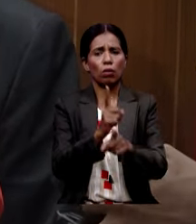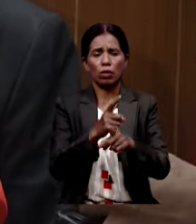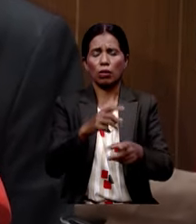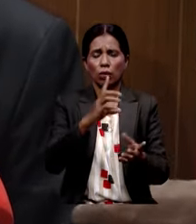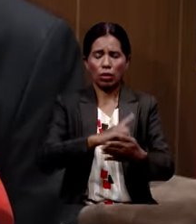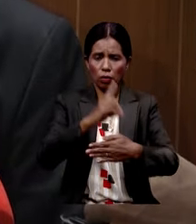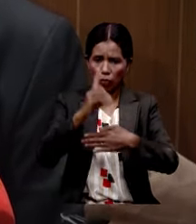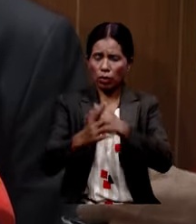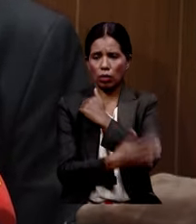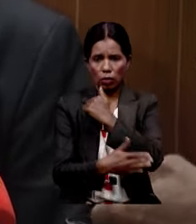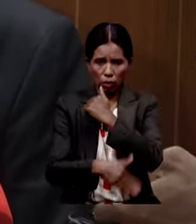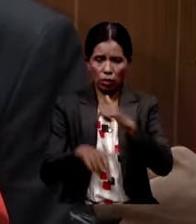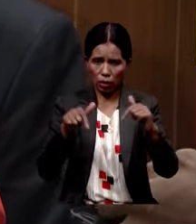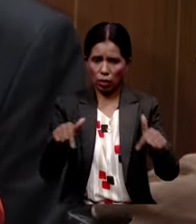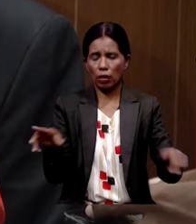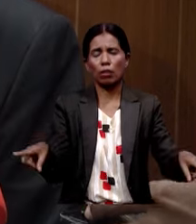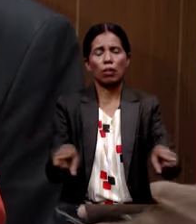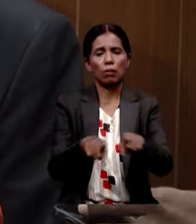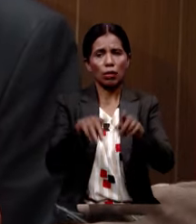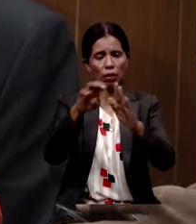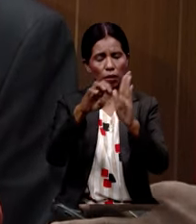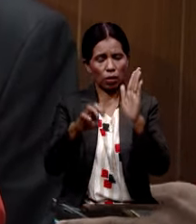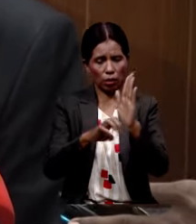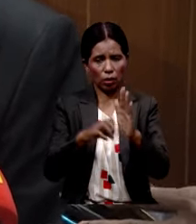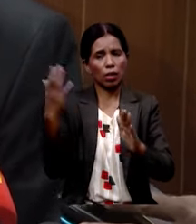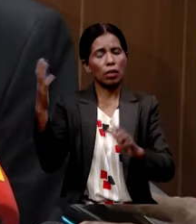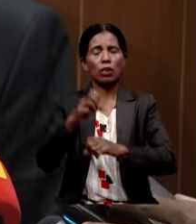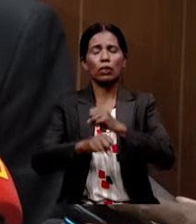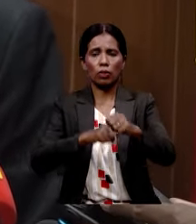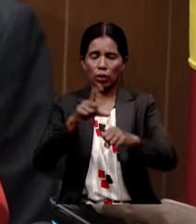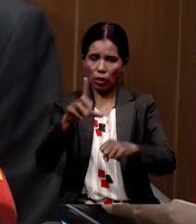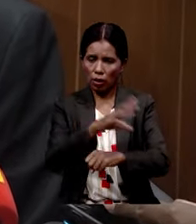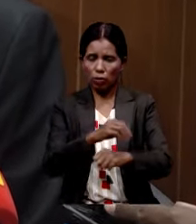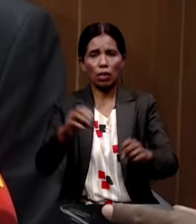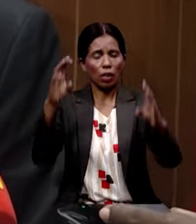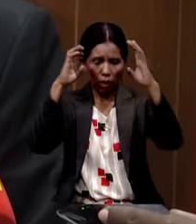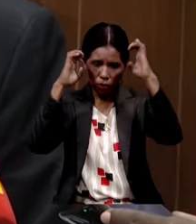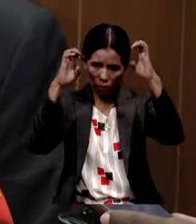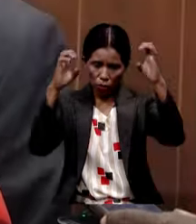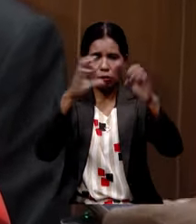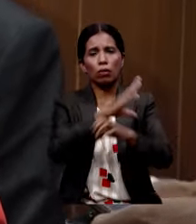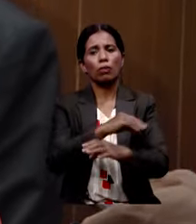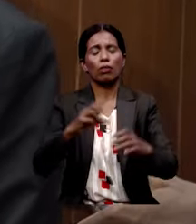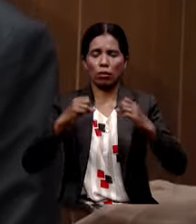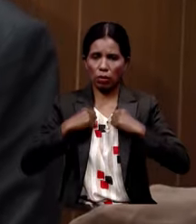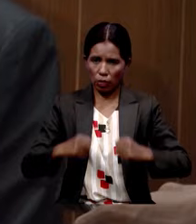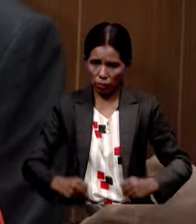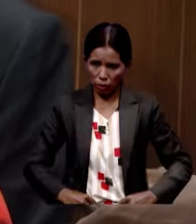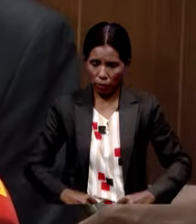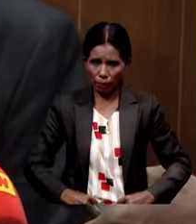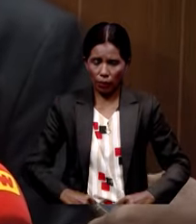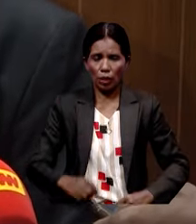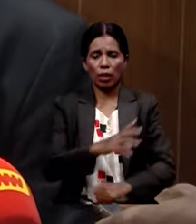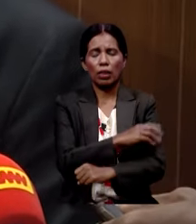ne no atu hameting ita ne estado iha area sosial hanesang edukasaun no Saudi. Iha kriasaun